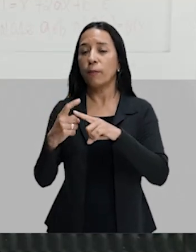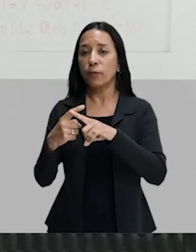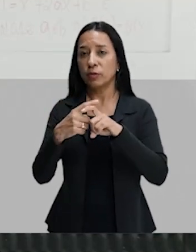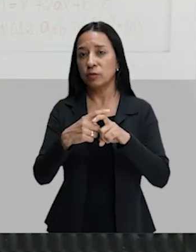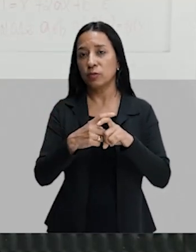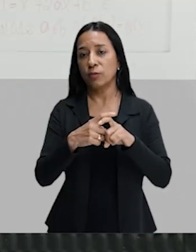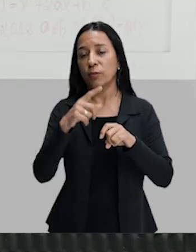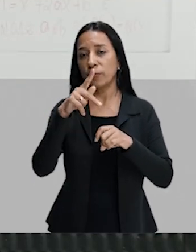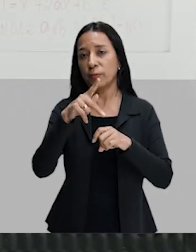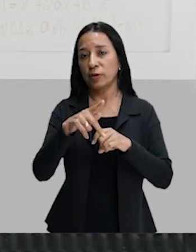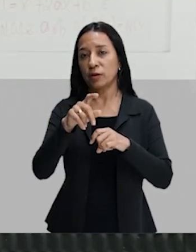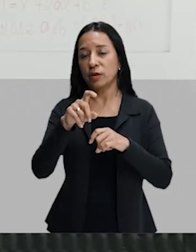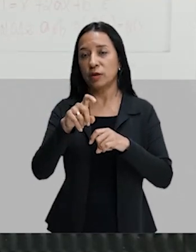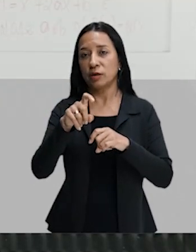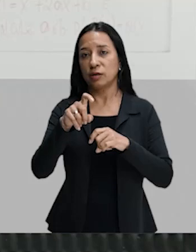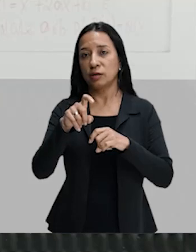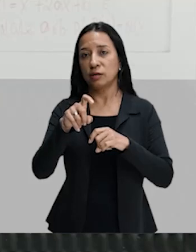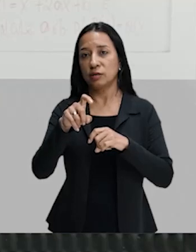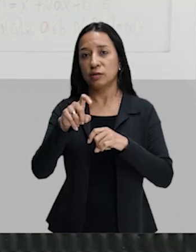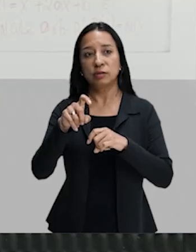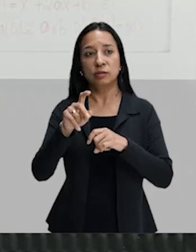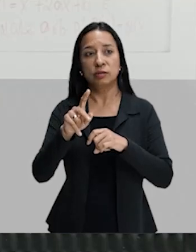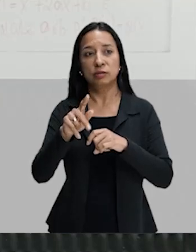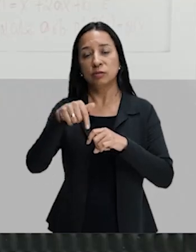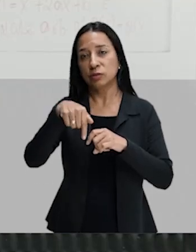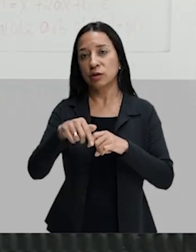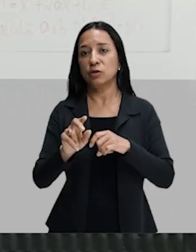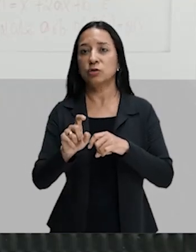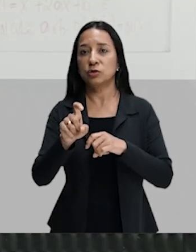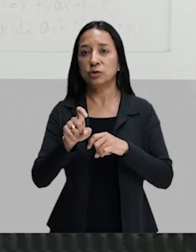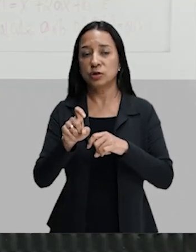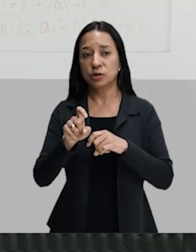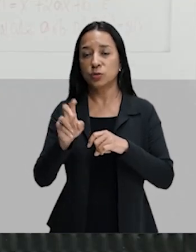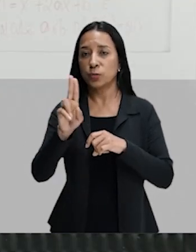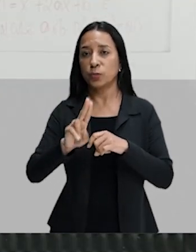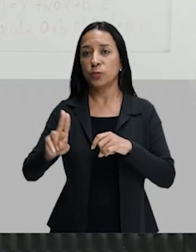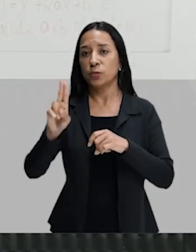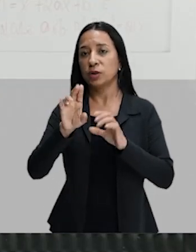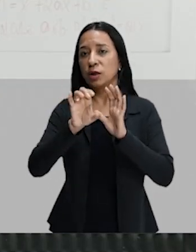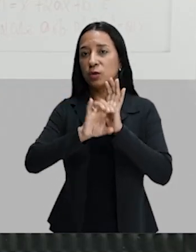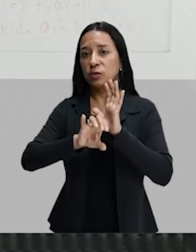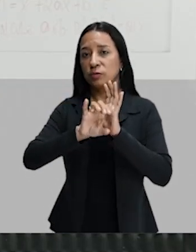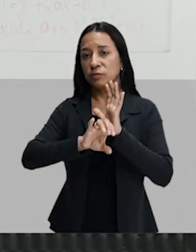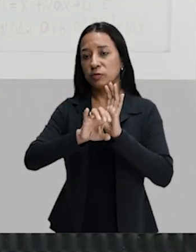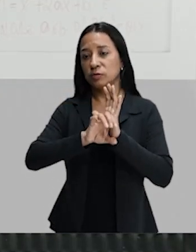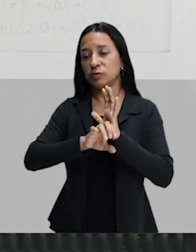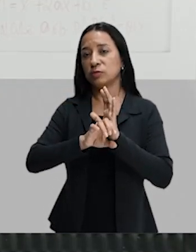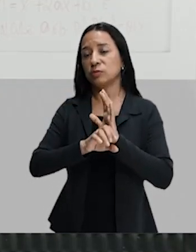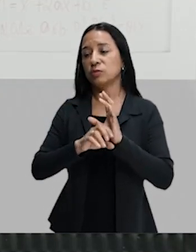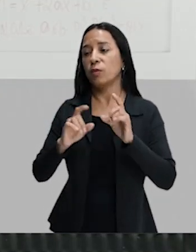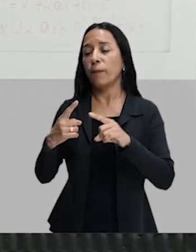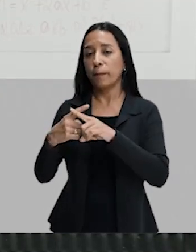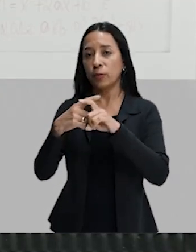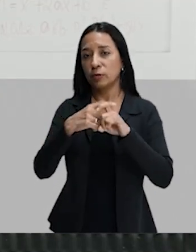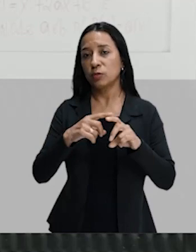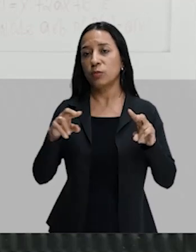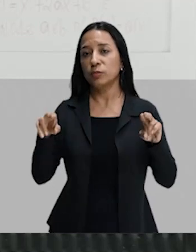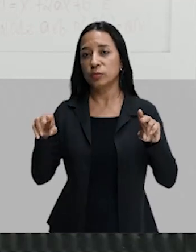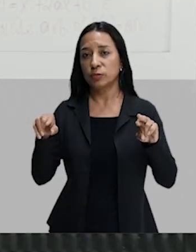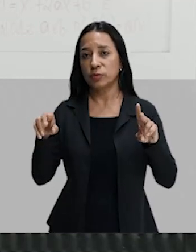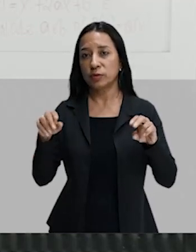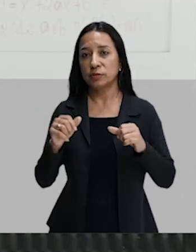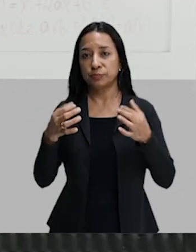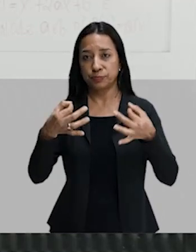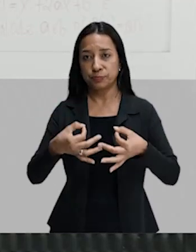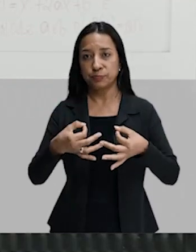igual a 4 e esse B é igual a menos 8, usei a definição de polinômios idênticos. Certinho,